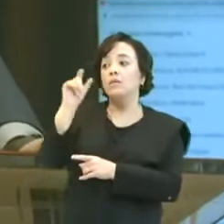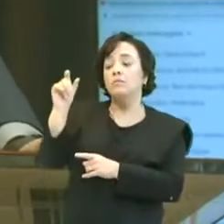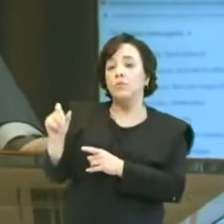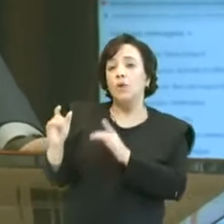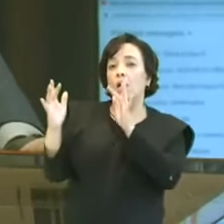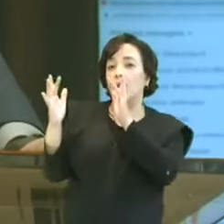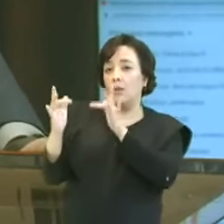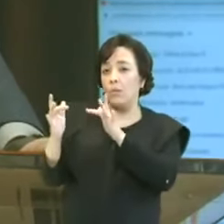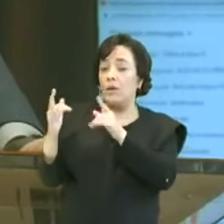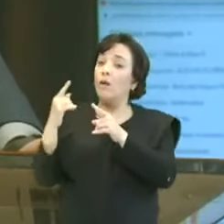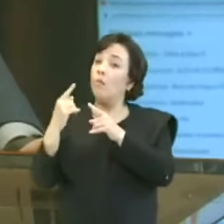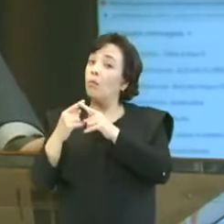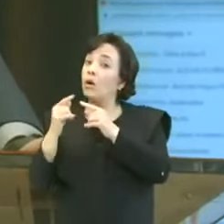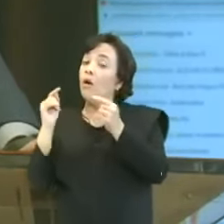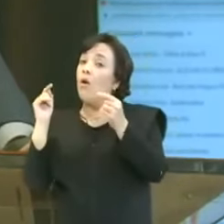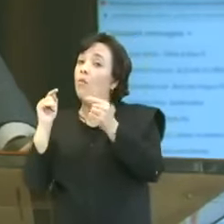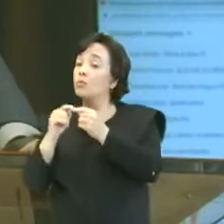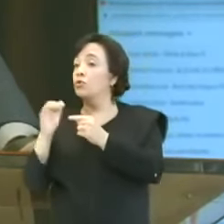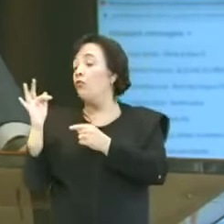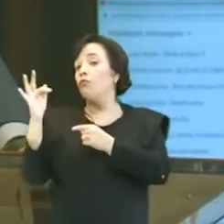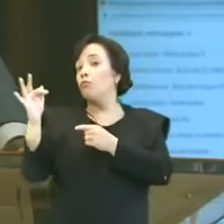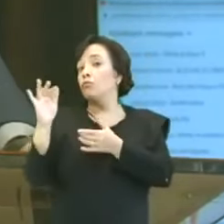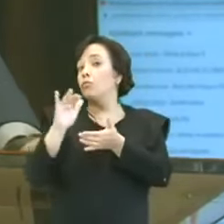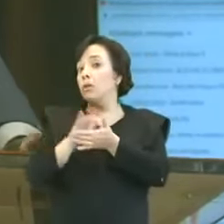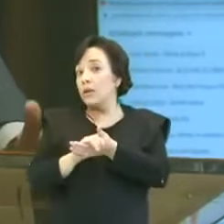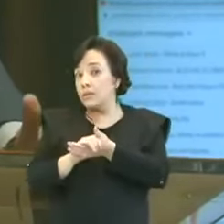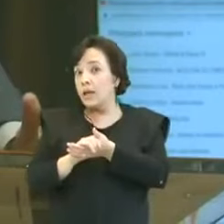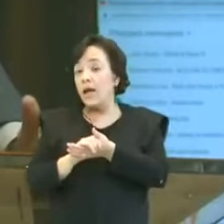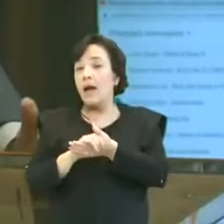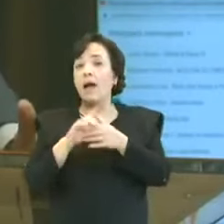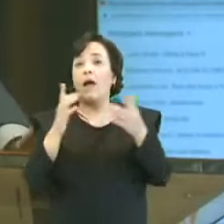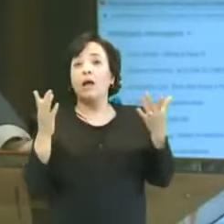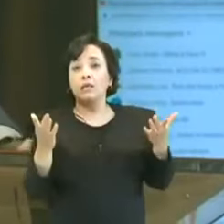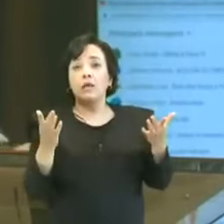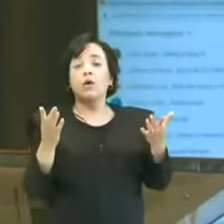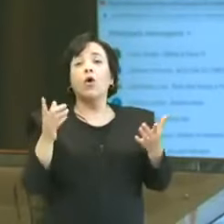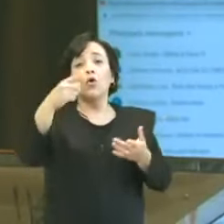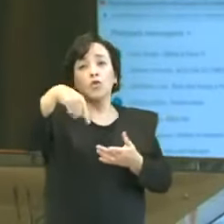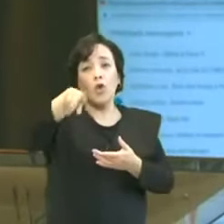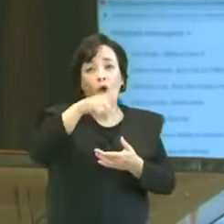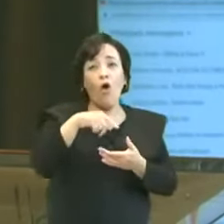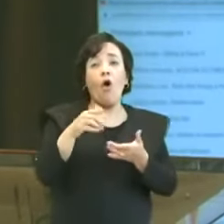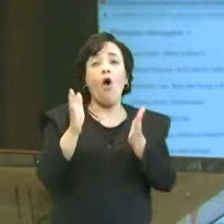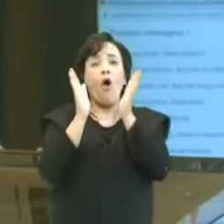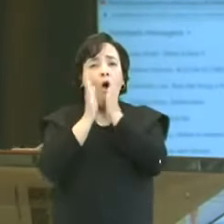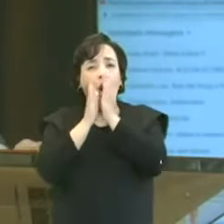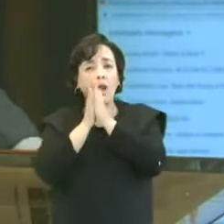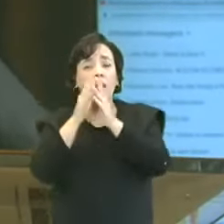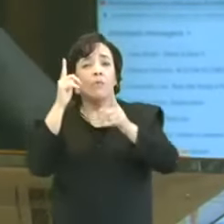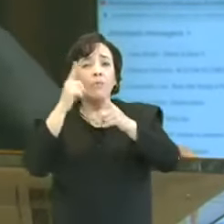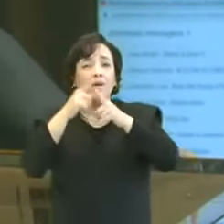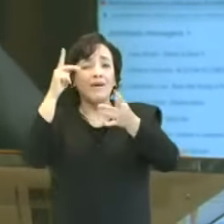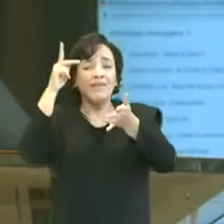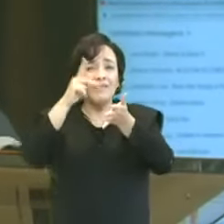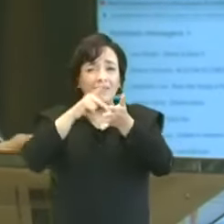porque outras coisas tomaram o lugar de Deus. Não oramos porque, na